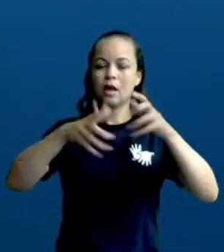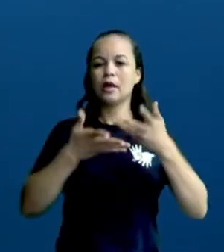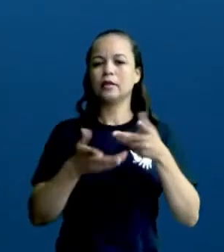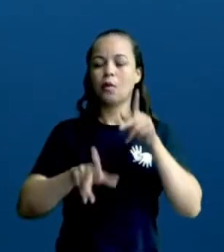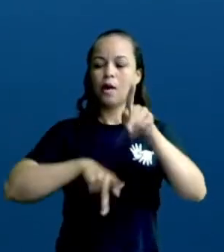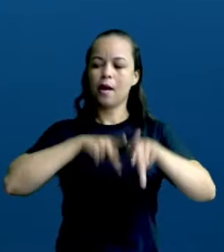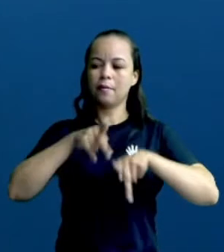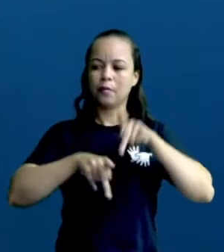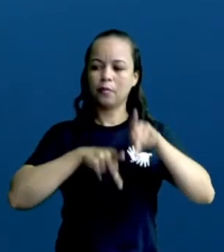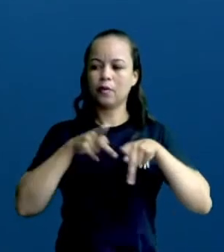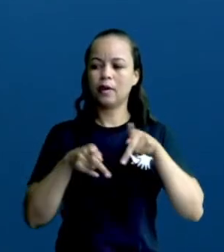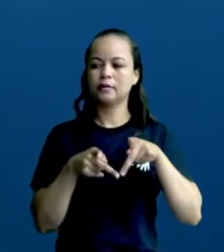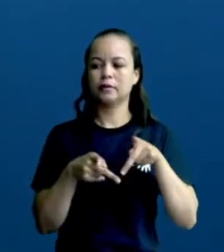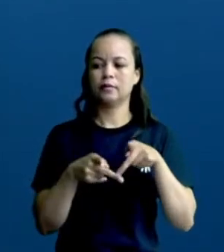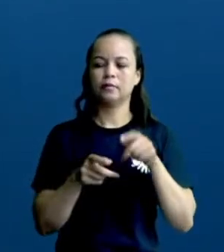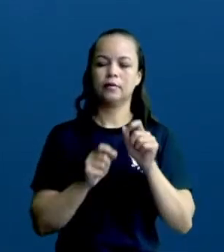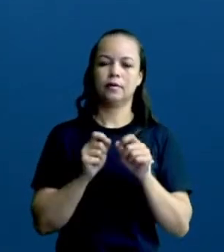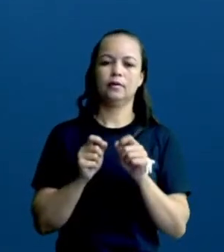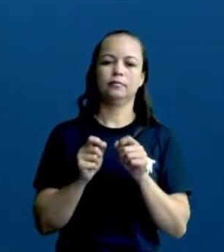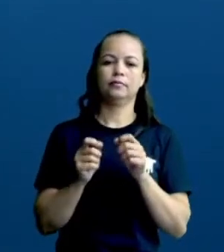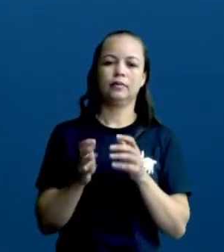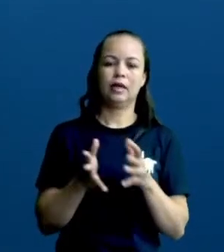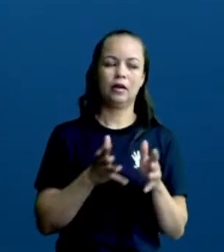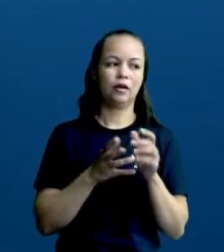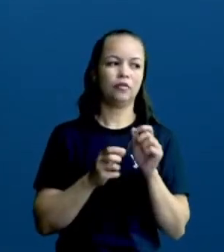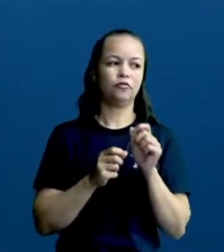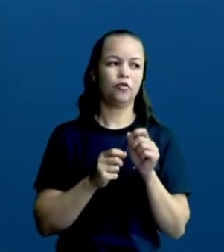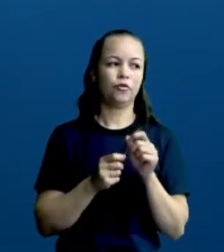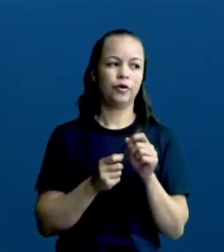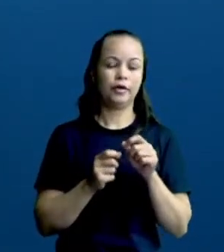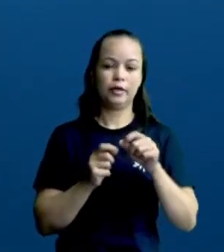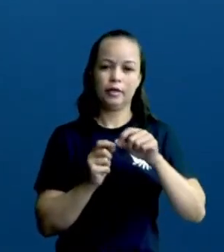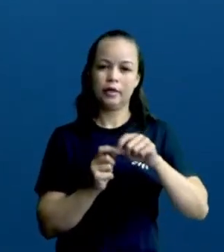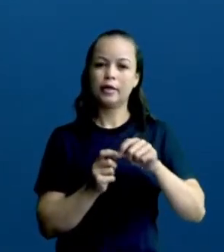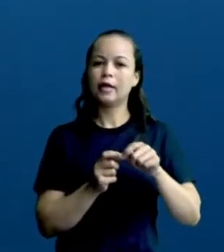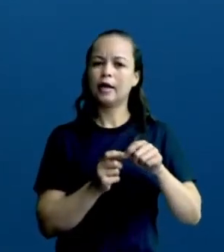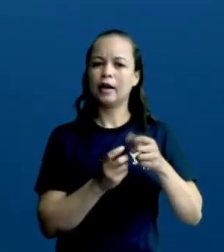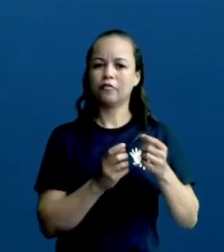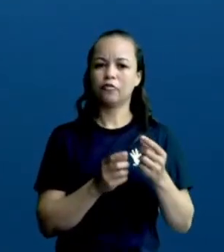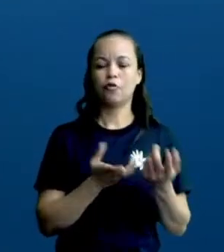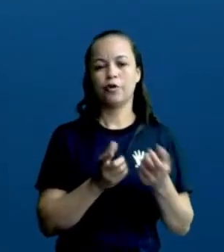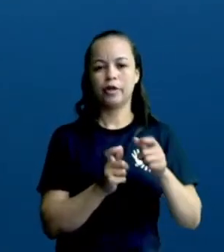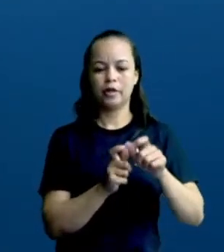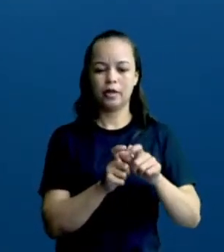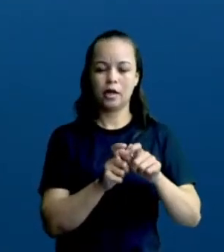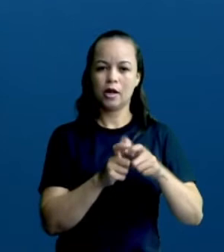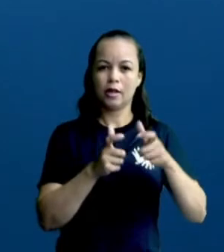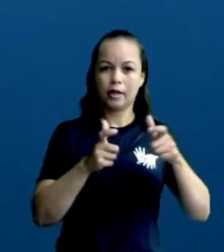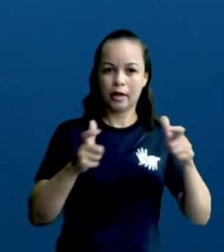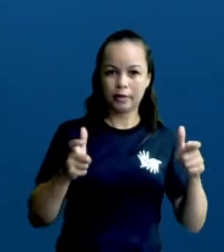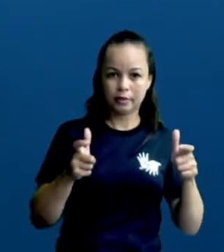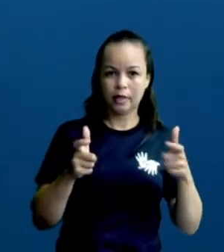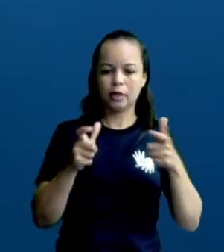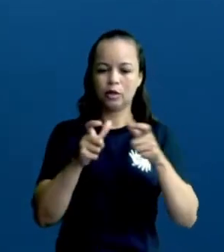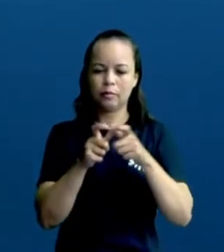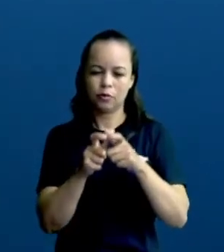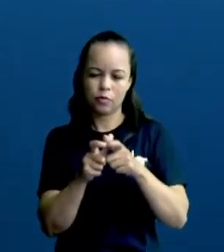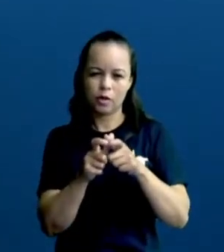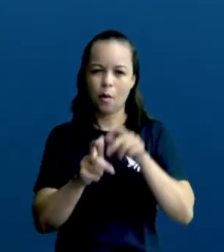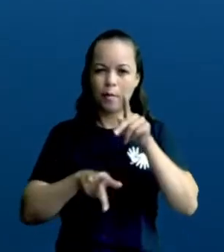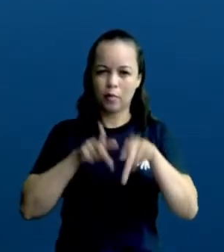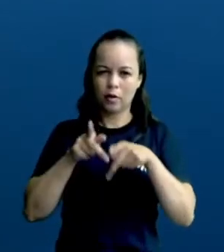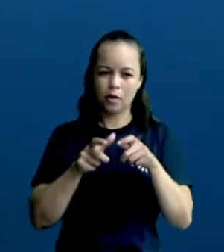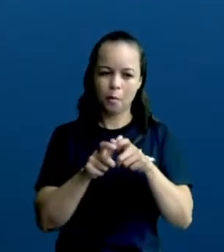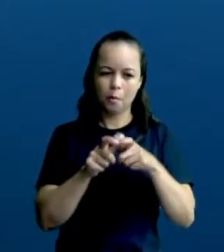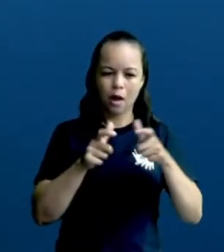população aqui, ó, ela foi crescendo, né? Ela cresceu, diminuiu, cresceu novamente.